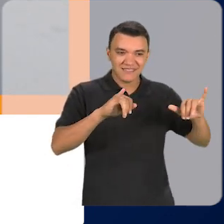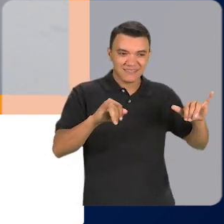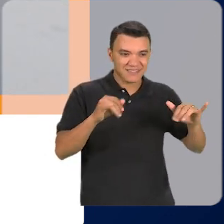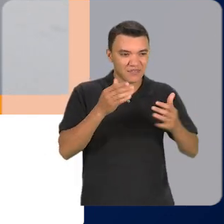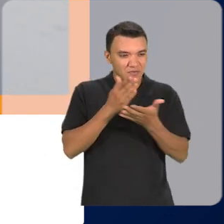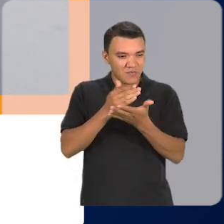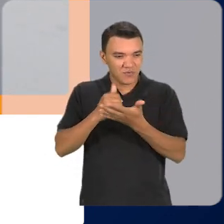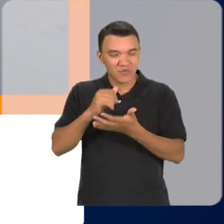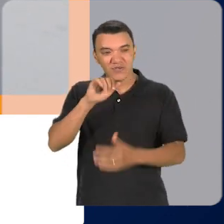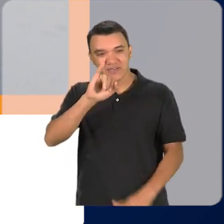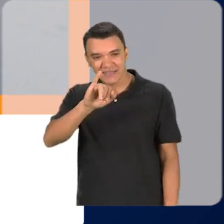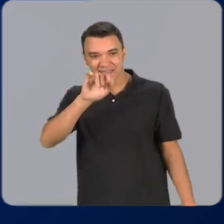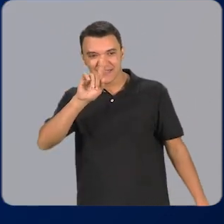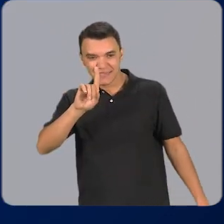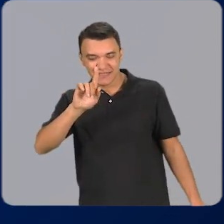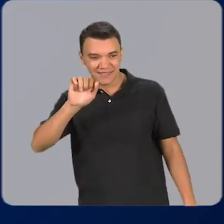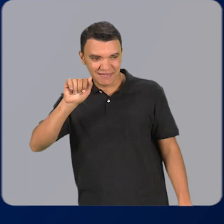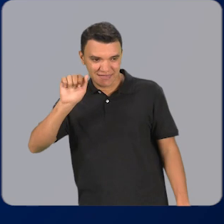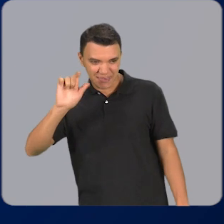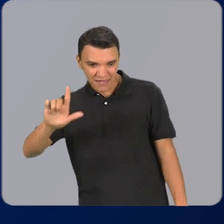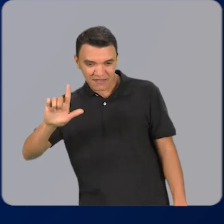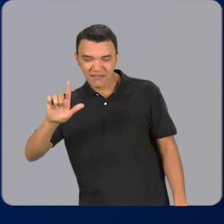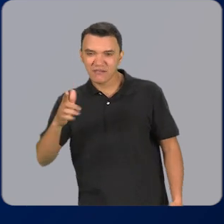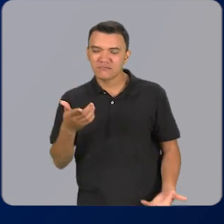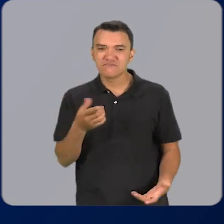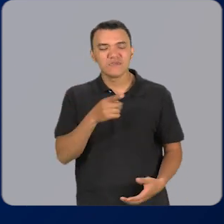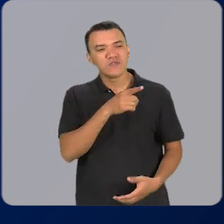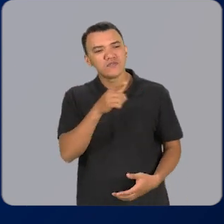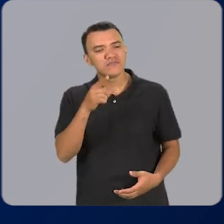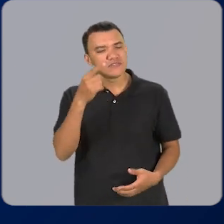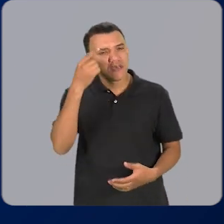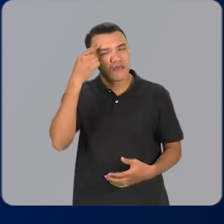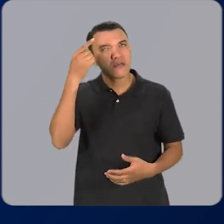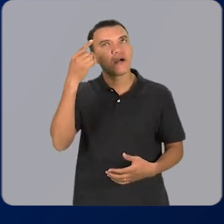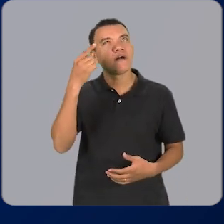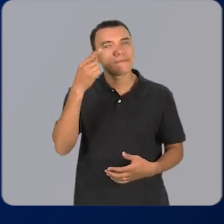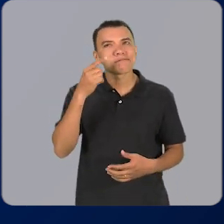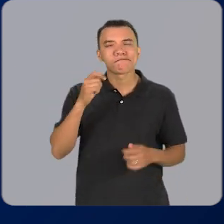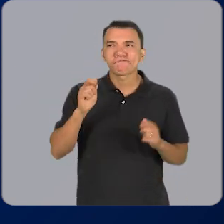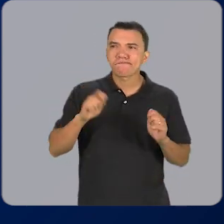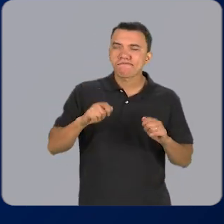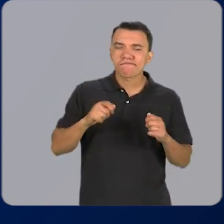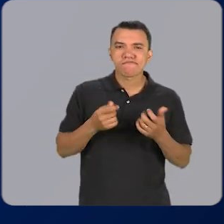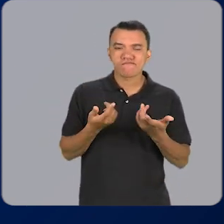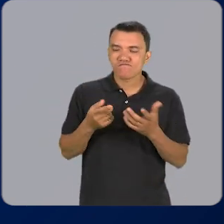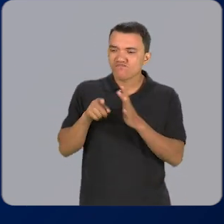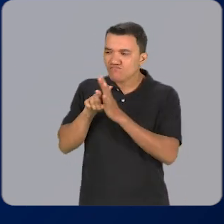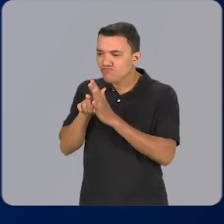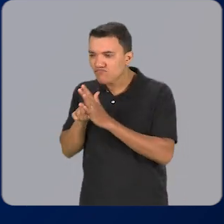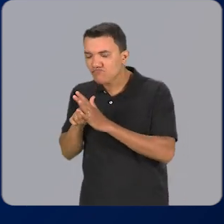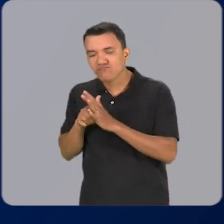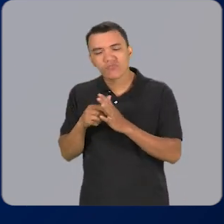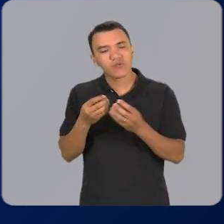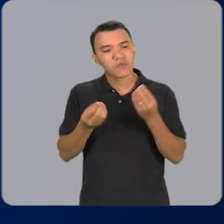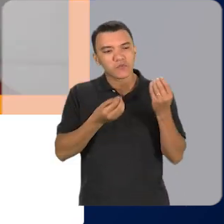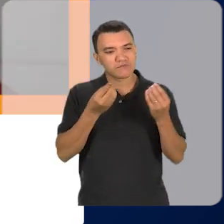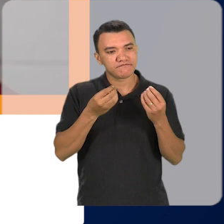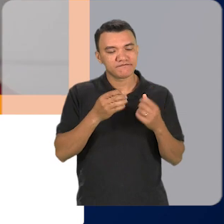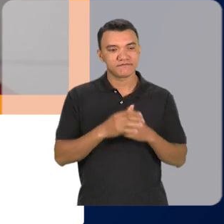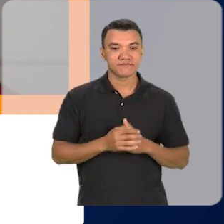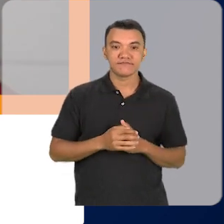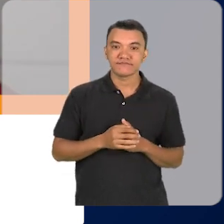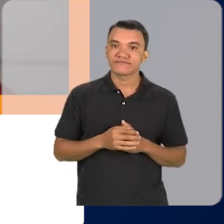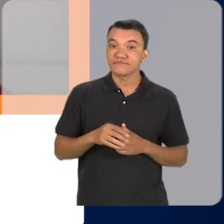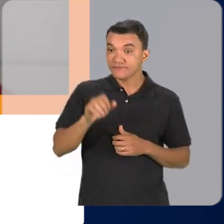tudo mais. De onde foi que veio essa iniciativa, essa inquietação para produzir esse material? Sim,